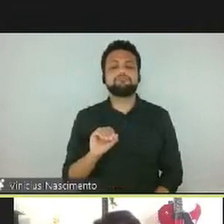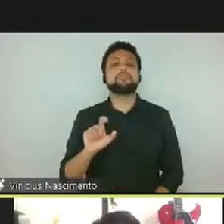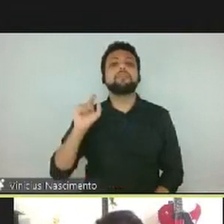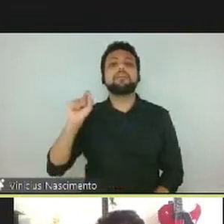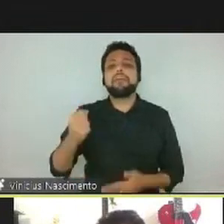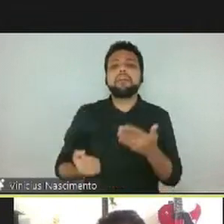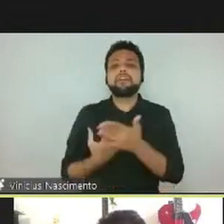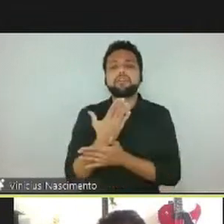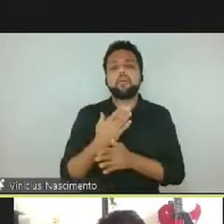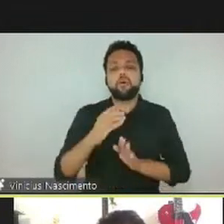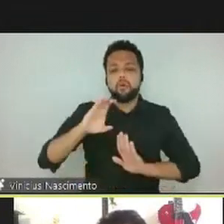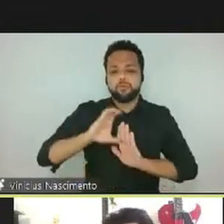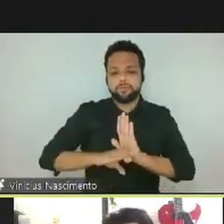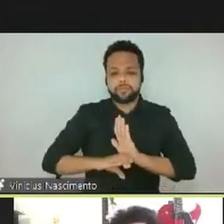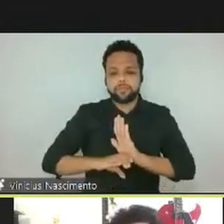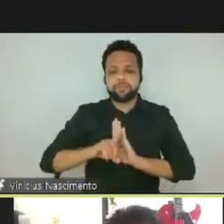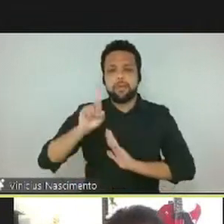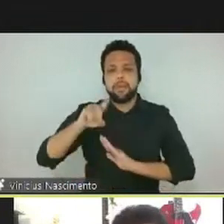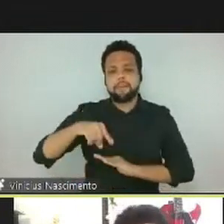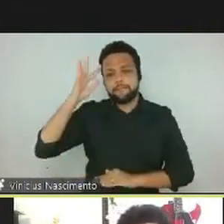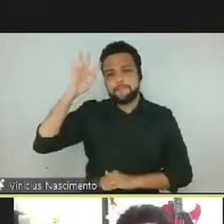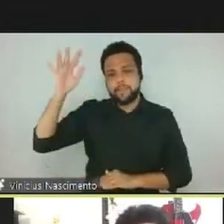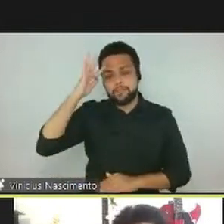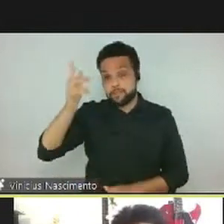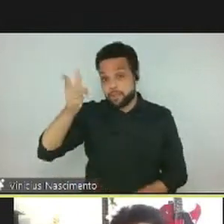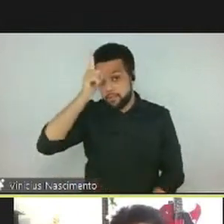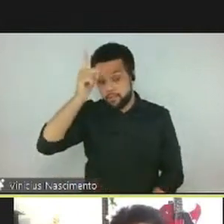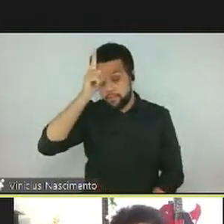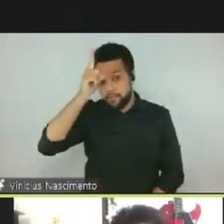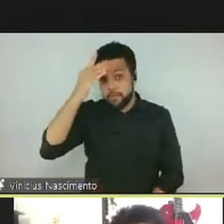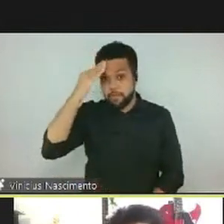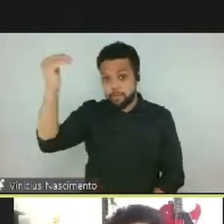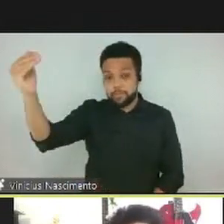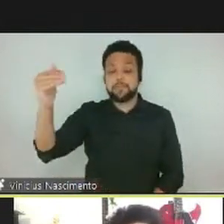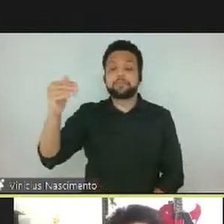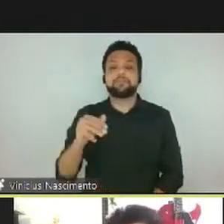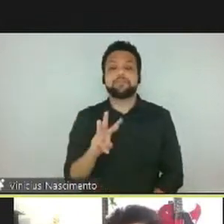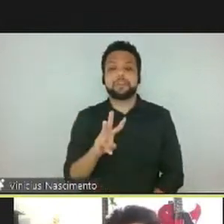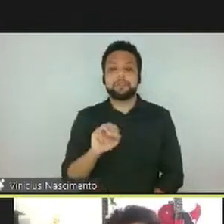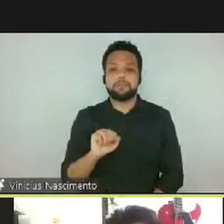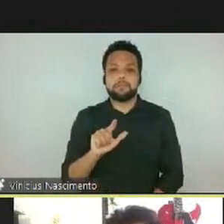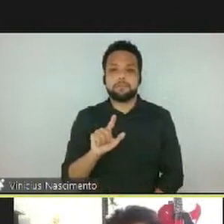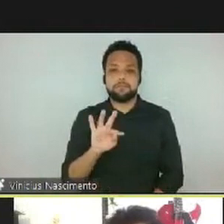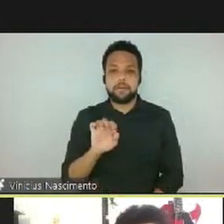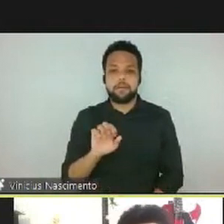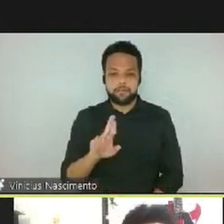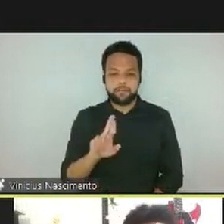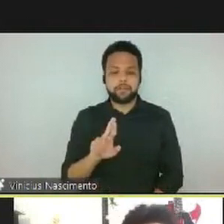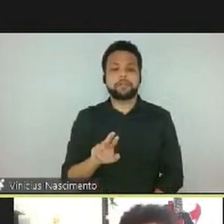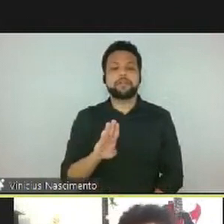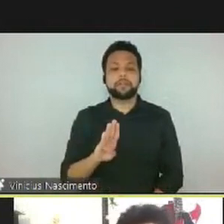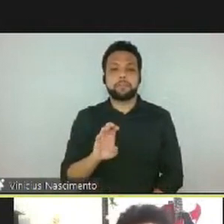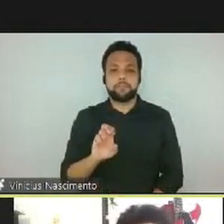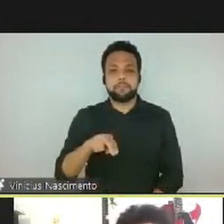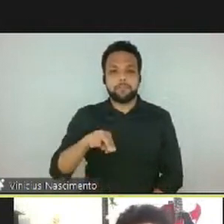da Escola de Frankfurt, famoso, Walter Benjamin, que naquele seu famoso